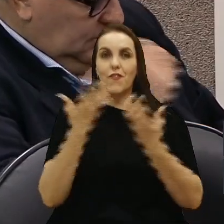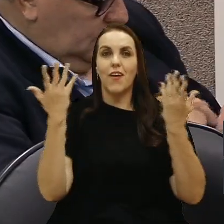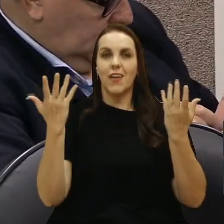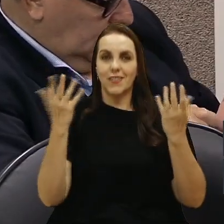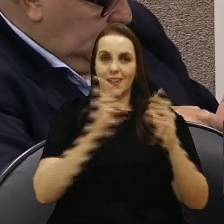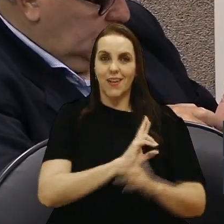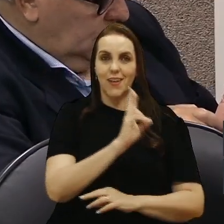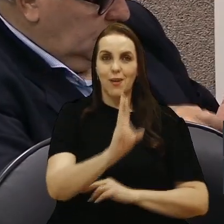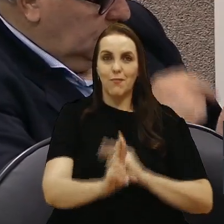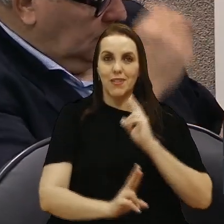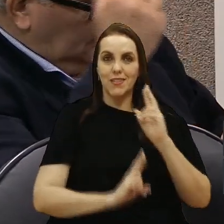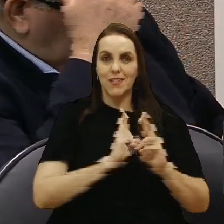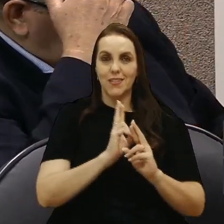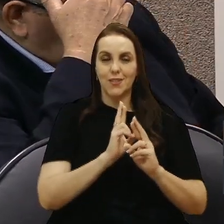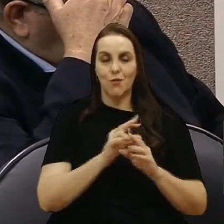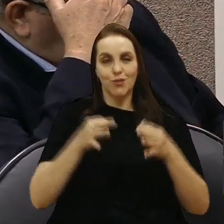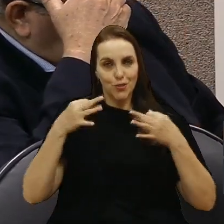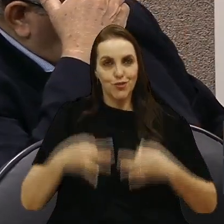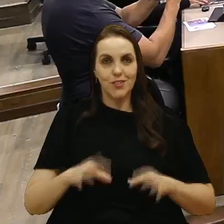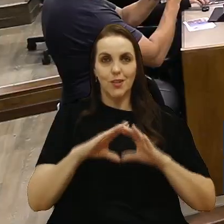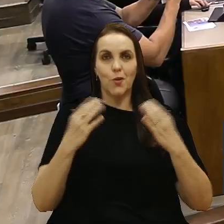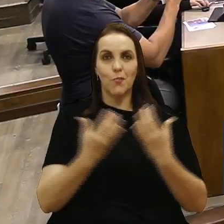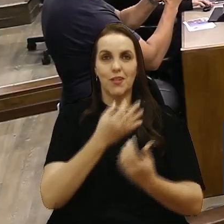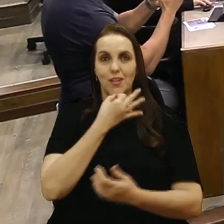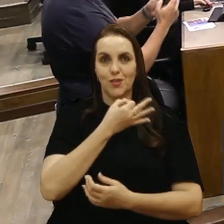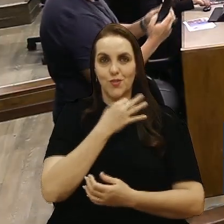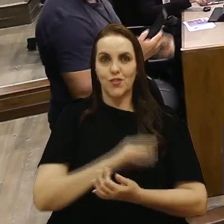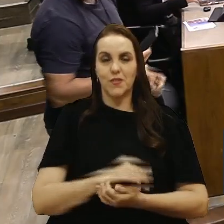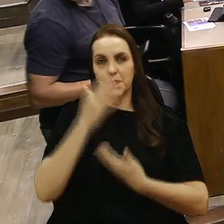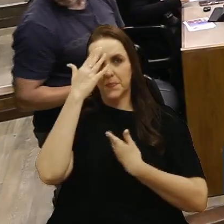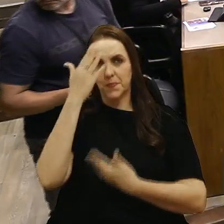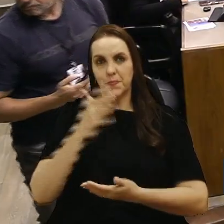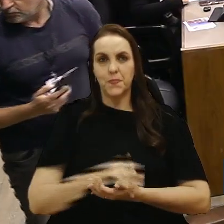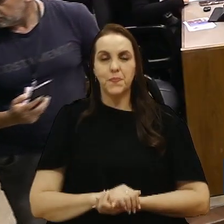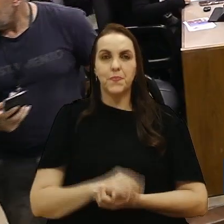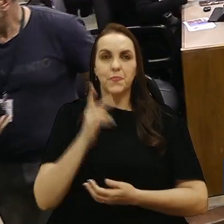da comunidade de Caxias do Sul. Obrigado. Com a palavra, vereador Iago Morante.